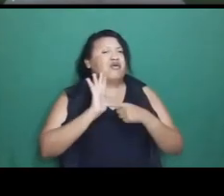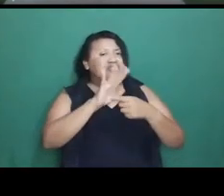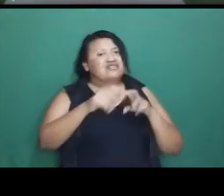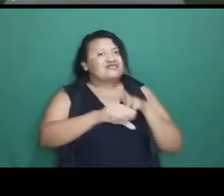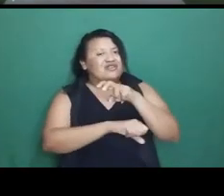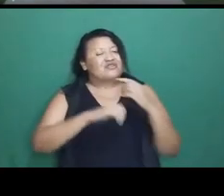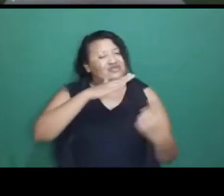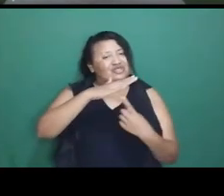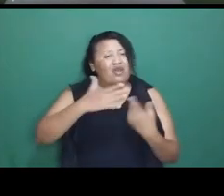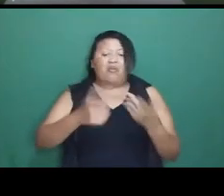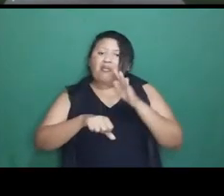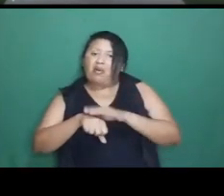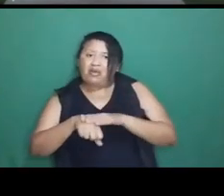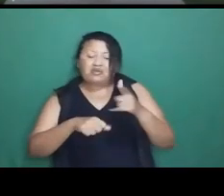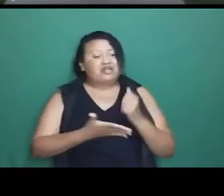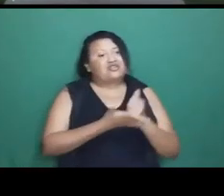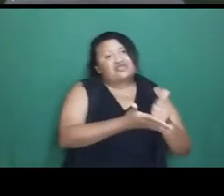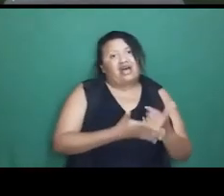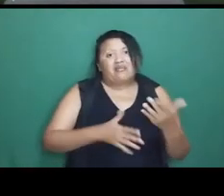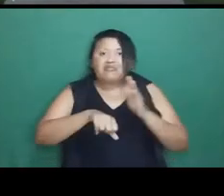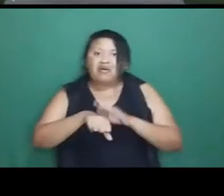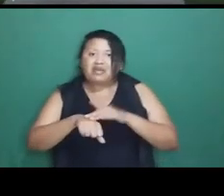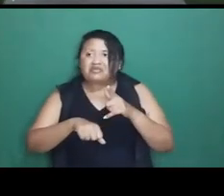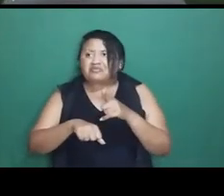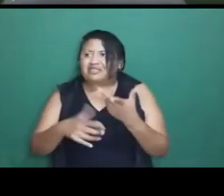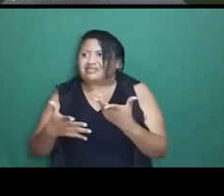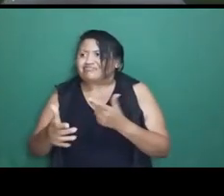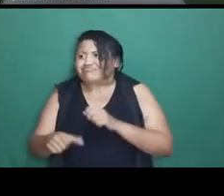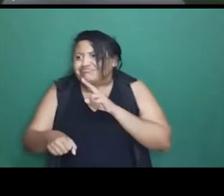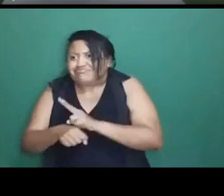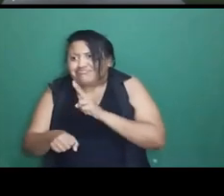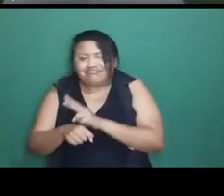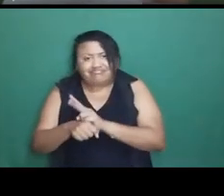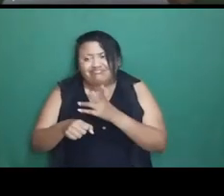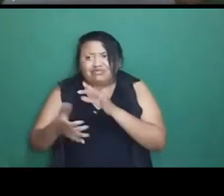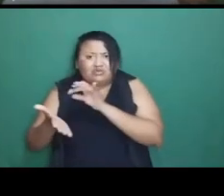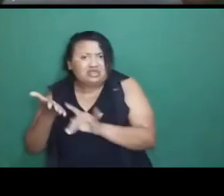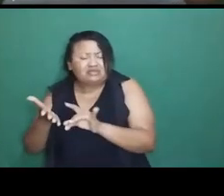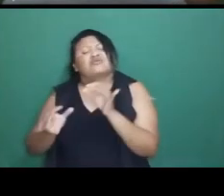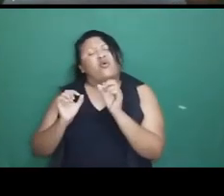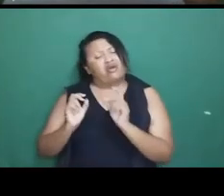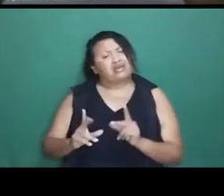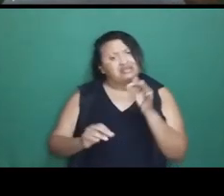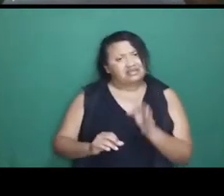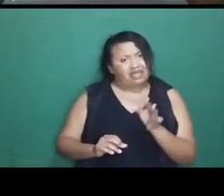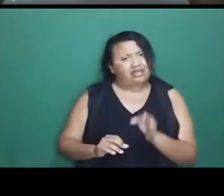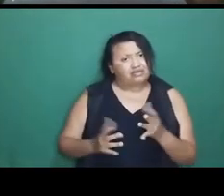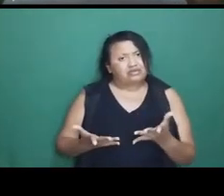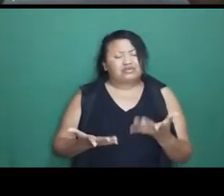ora para auxiliar ou protegido ora perseguir o inimigo correto